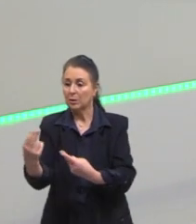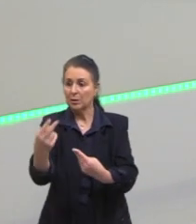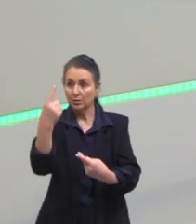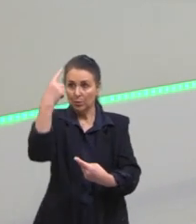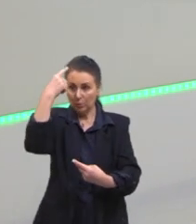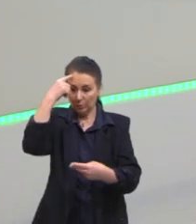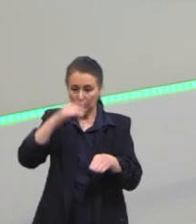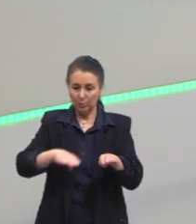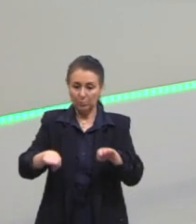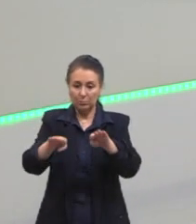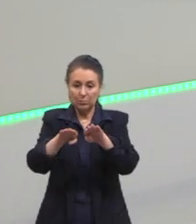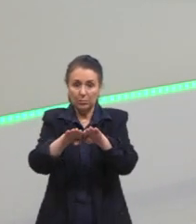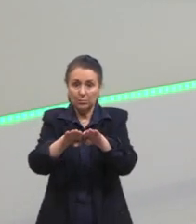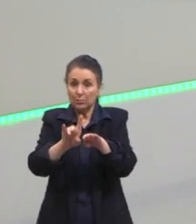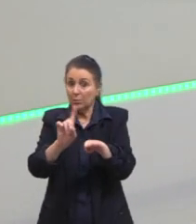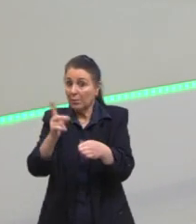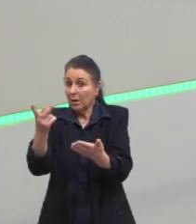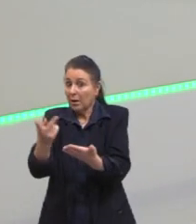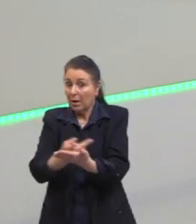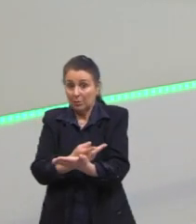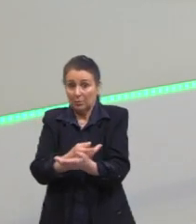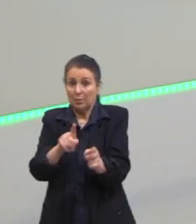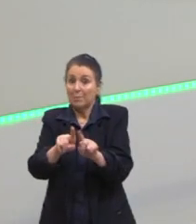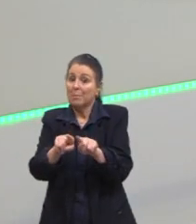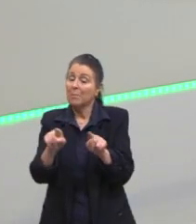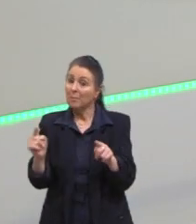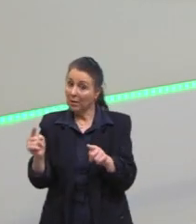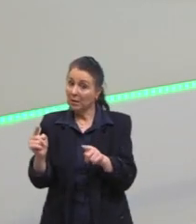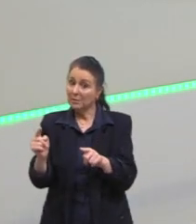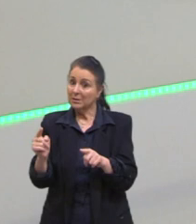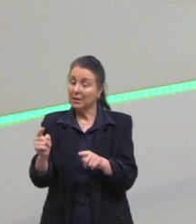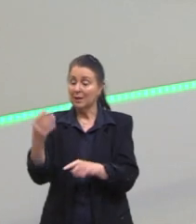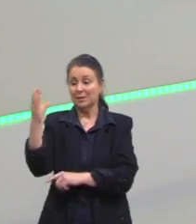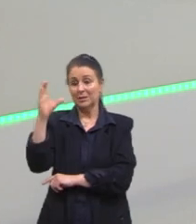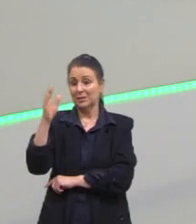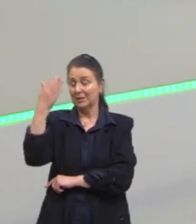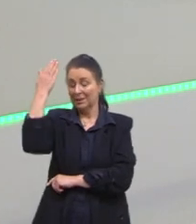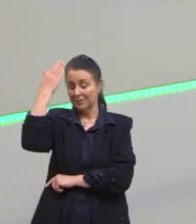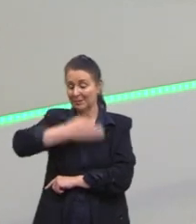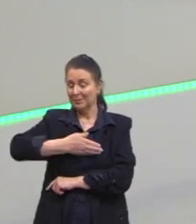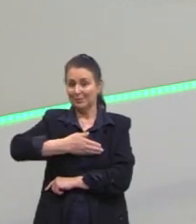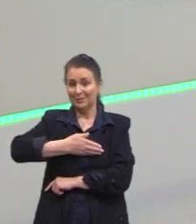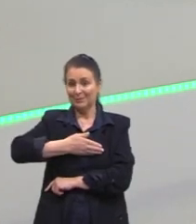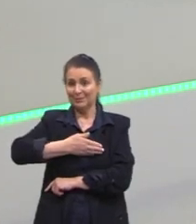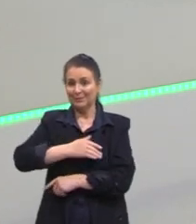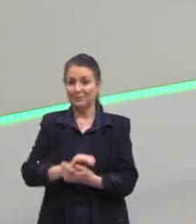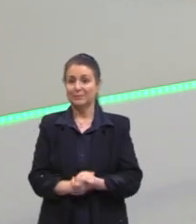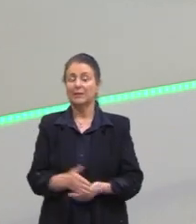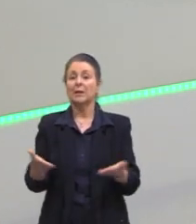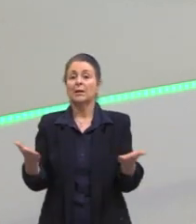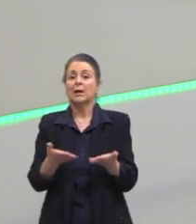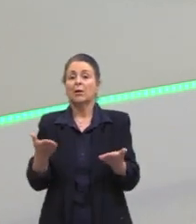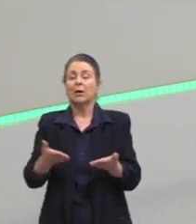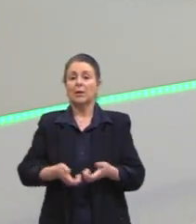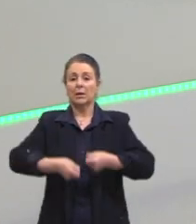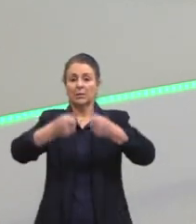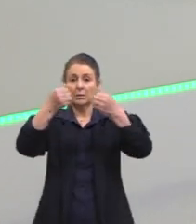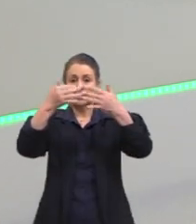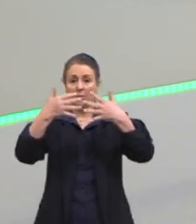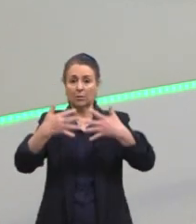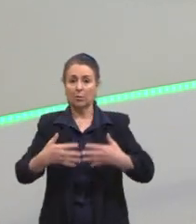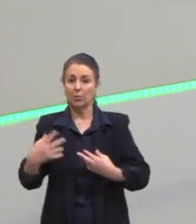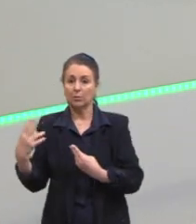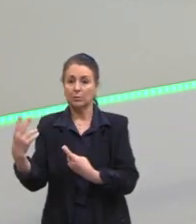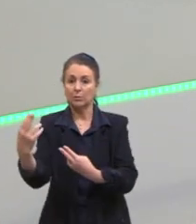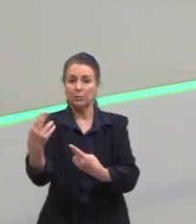está errado, ele só não é cientificamente comprovado. E agora, falamos aí de senso